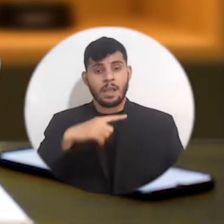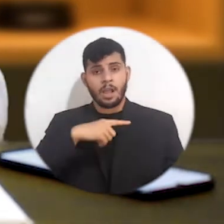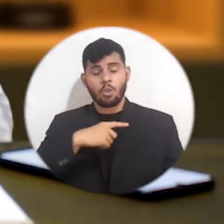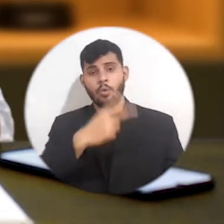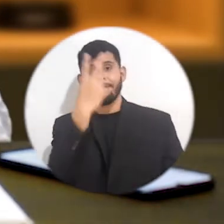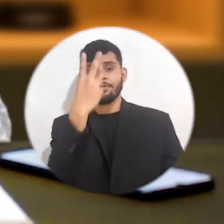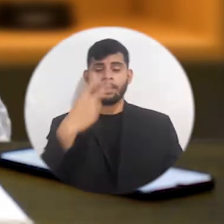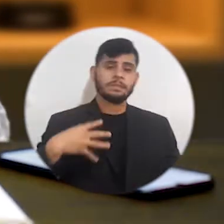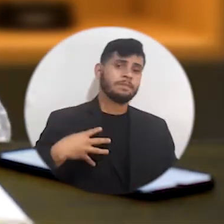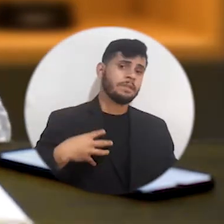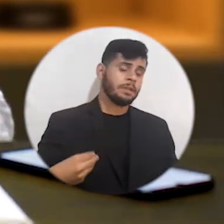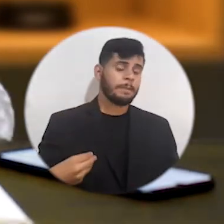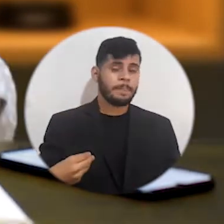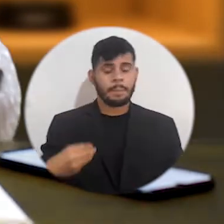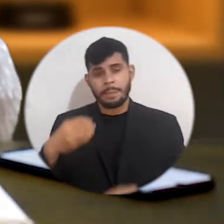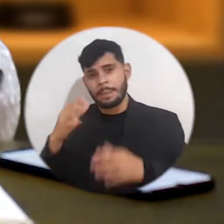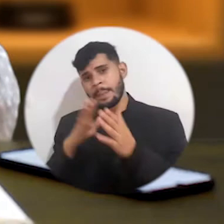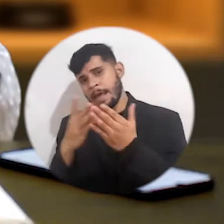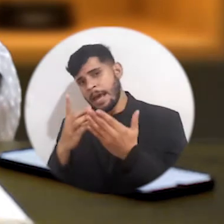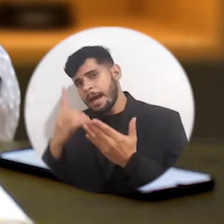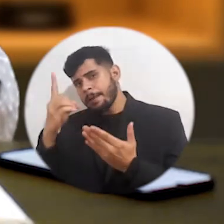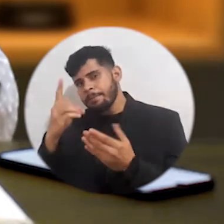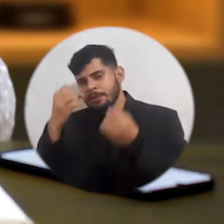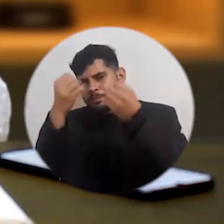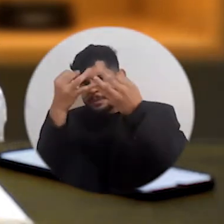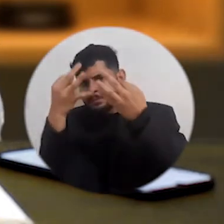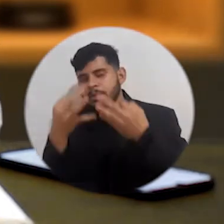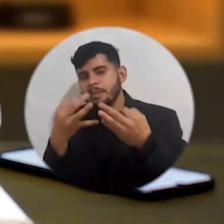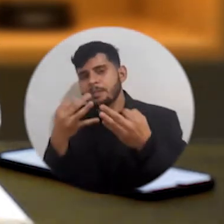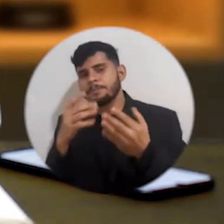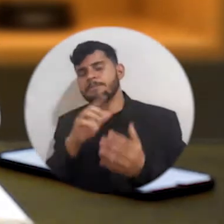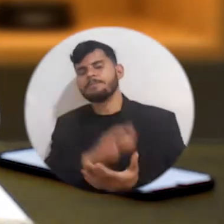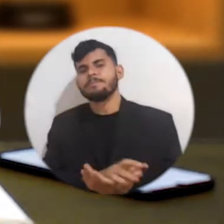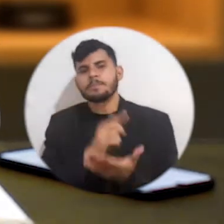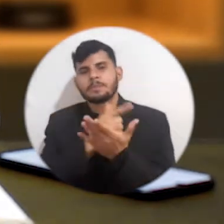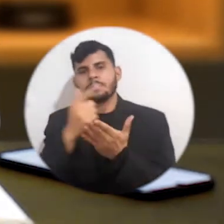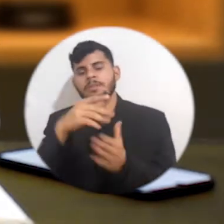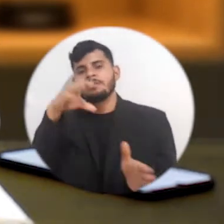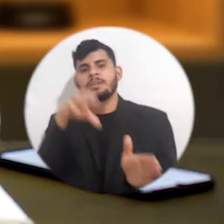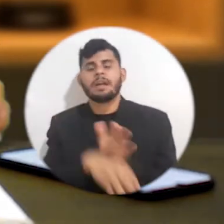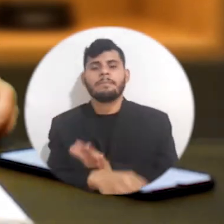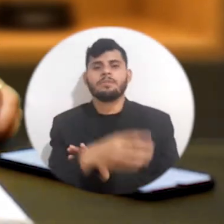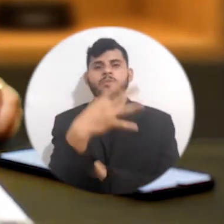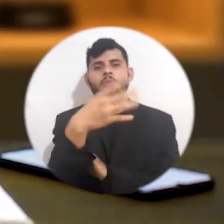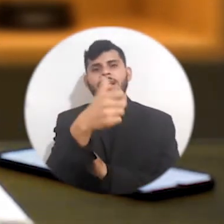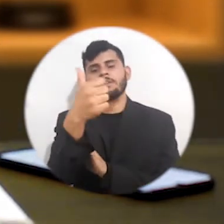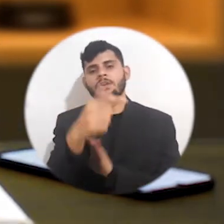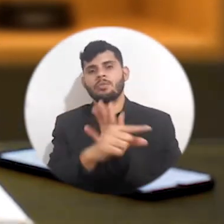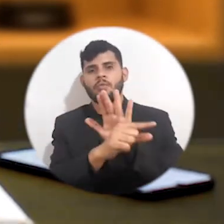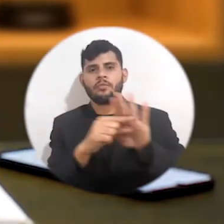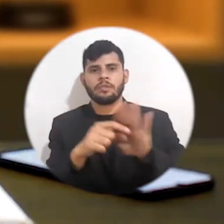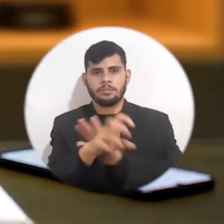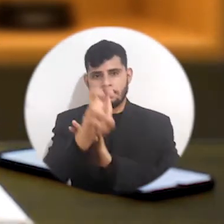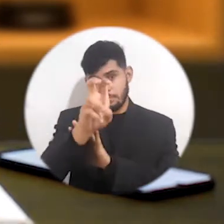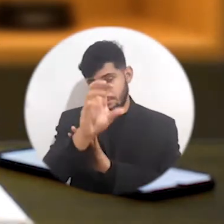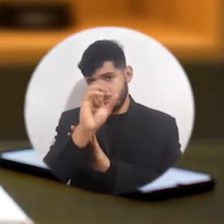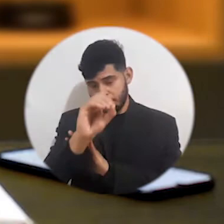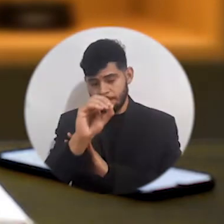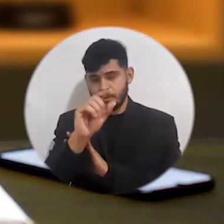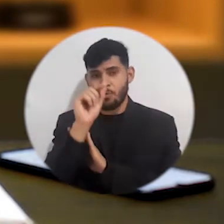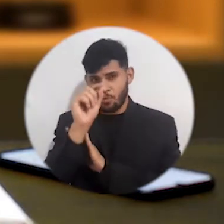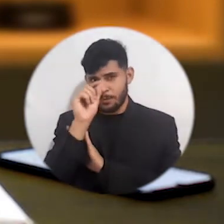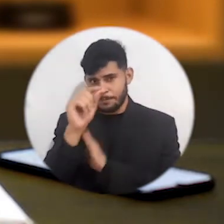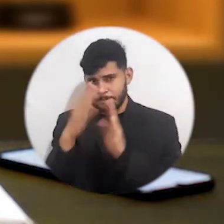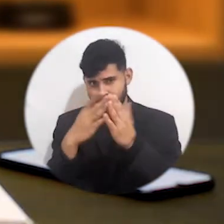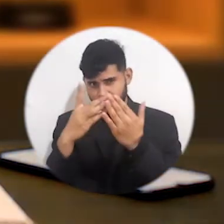quando ele teve os dois filhos, a Bíblia diz o seguinte, no Gênesis capítulo de número 41,